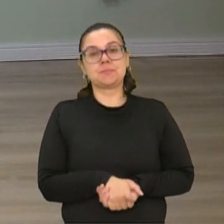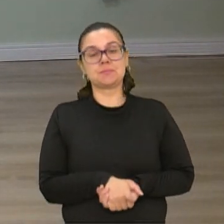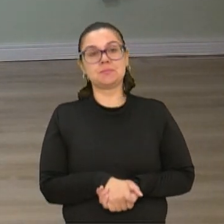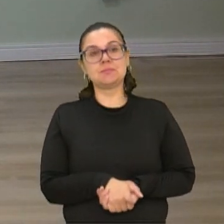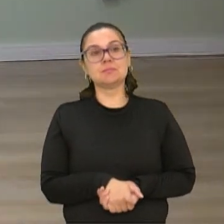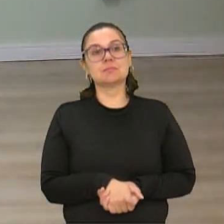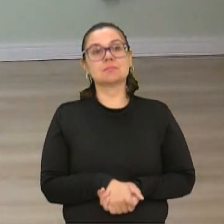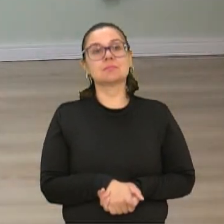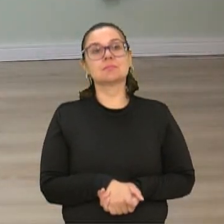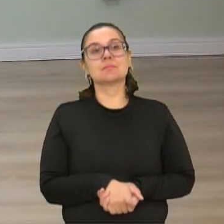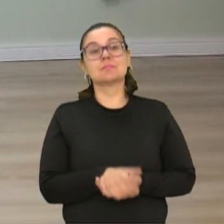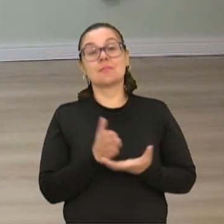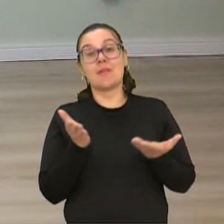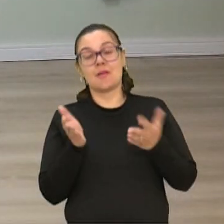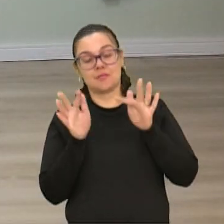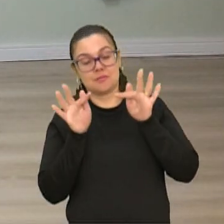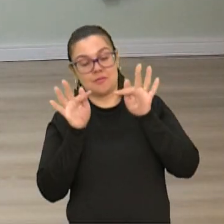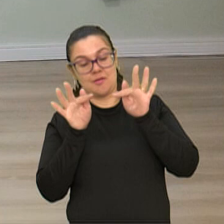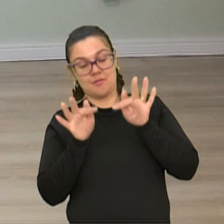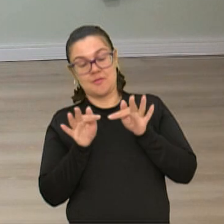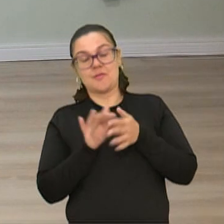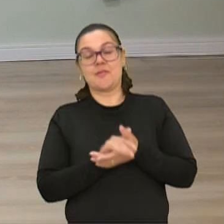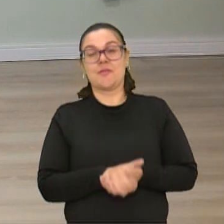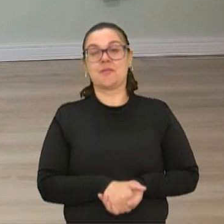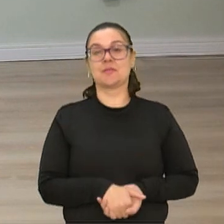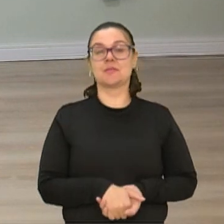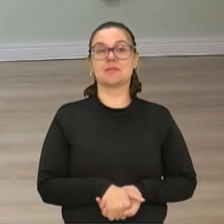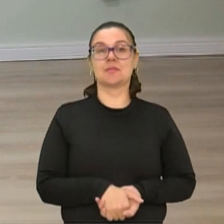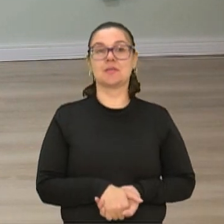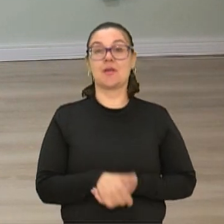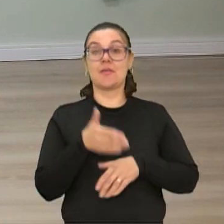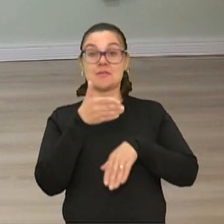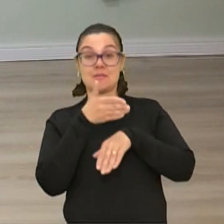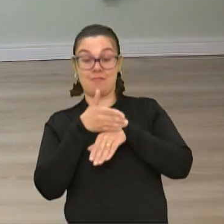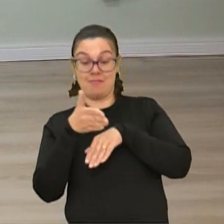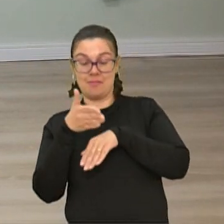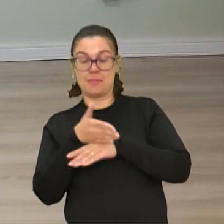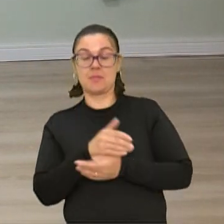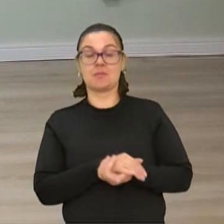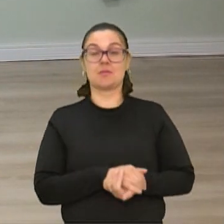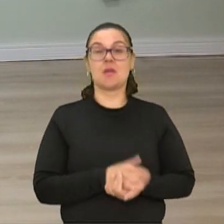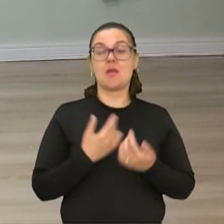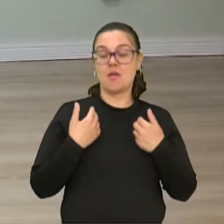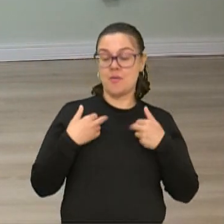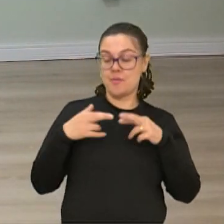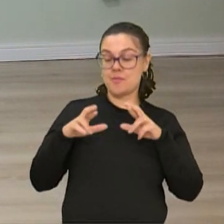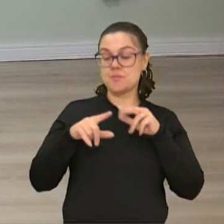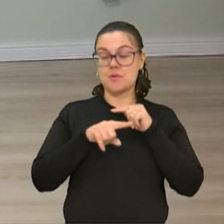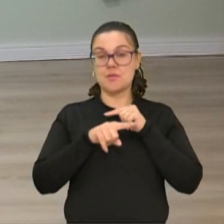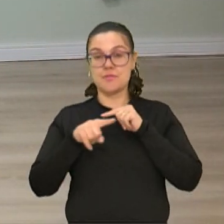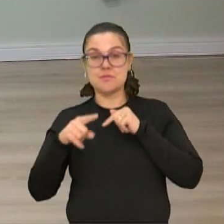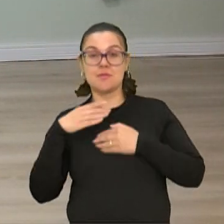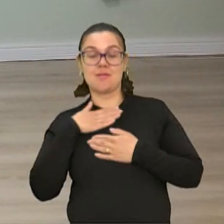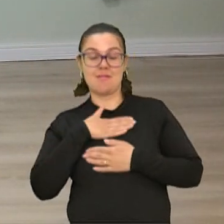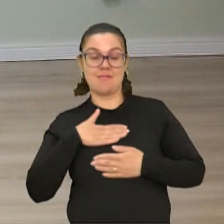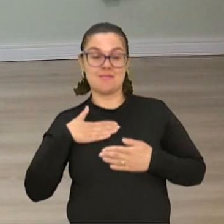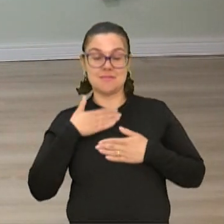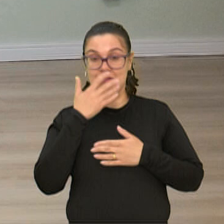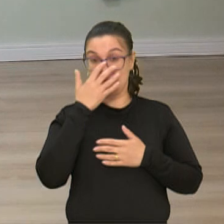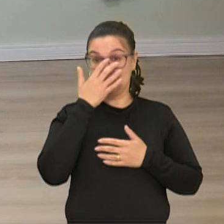Bem, terminamos aqui a nossa prática. Espero realmente que tenha